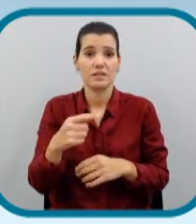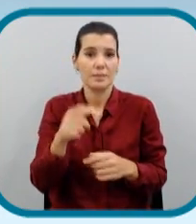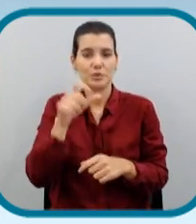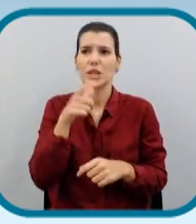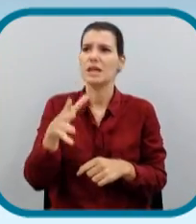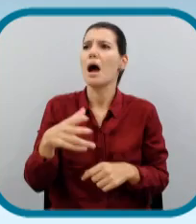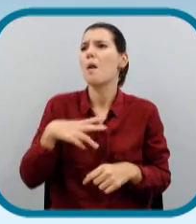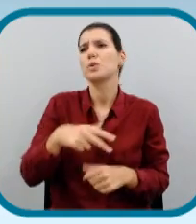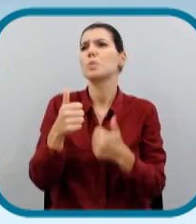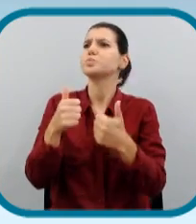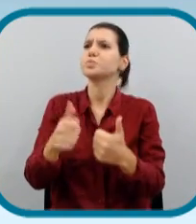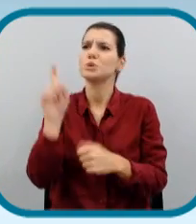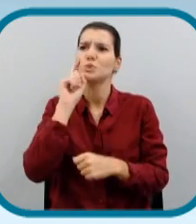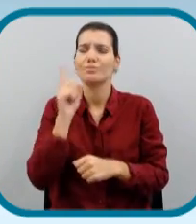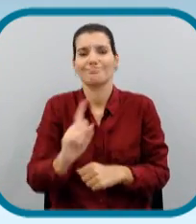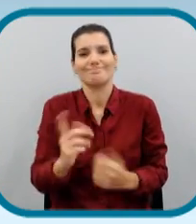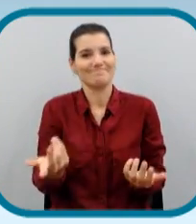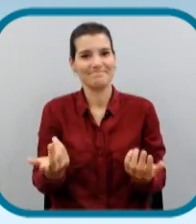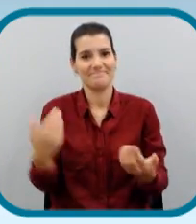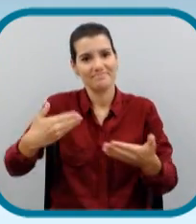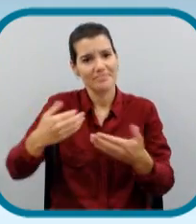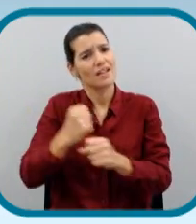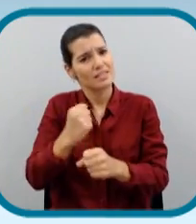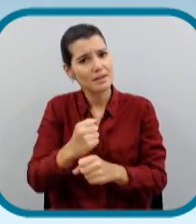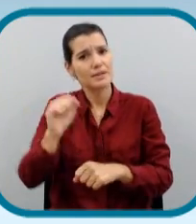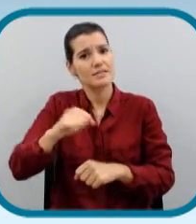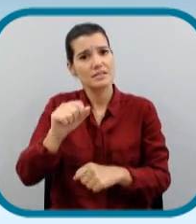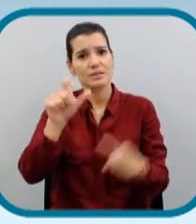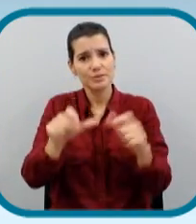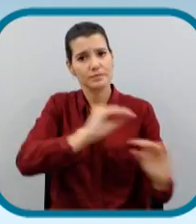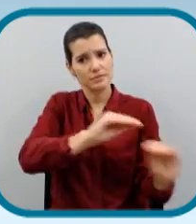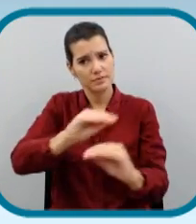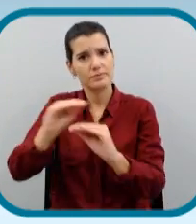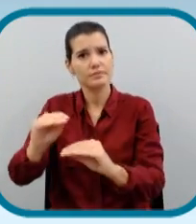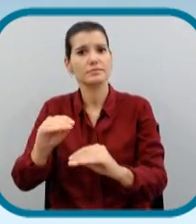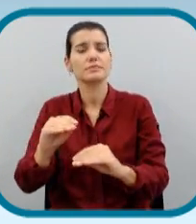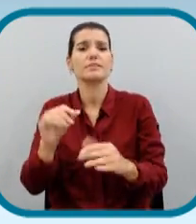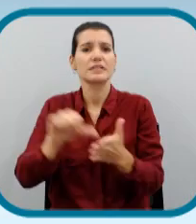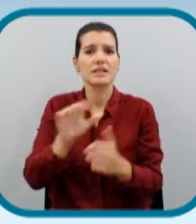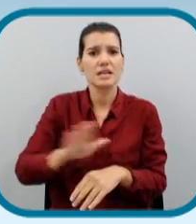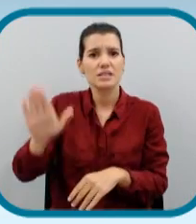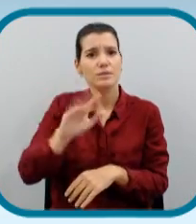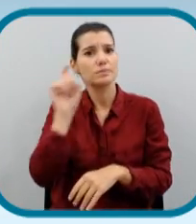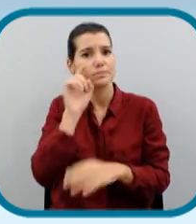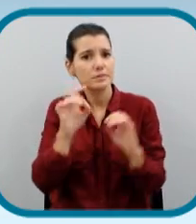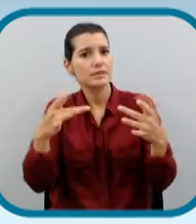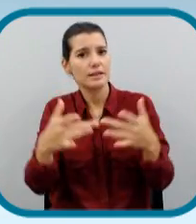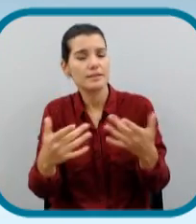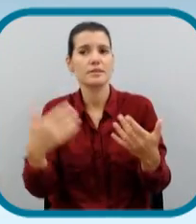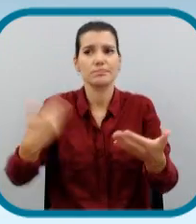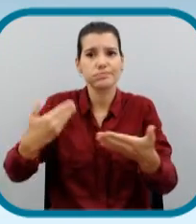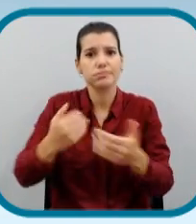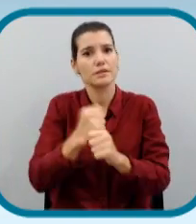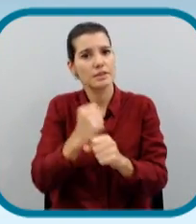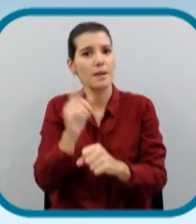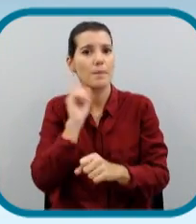acho difícil alguém defender que Portugal é um país ciberseguro. Portugal é um país que tem trabalhado na cibersegurança, tem formado muitas pessoas, tem um Centro Nacional de Cibersegurança,